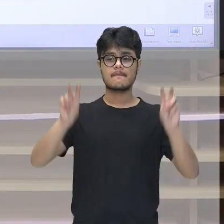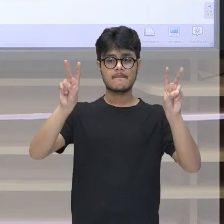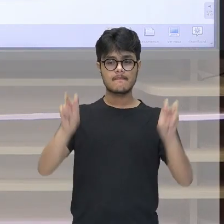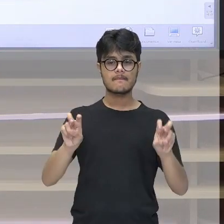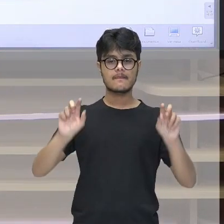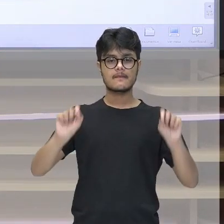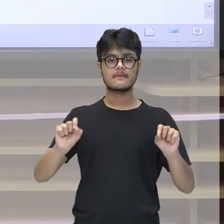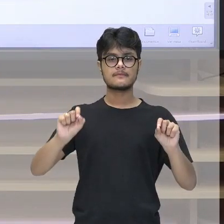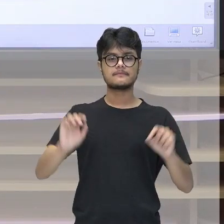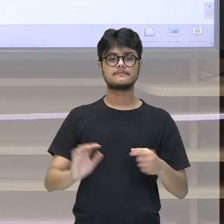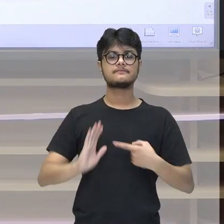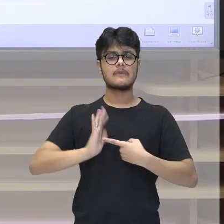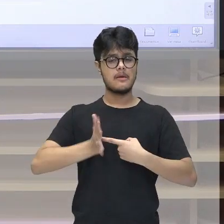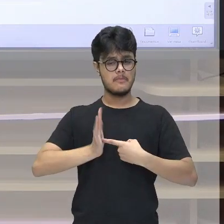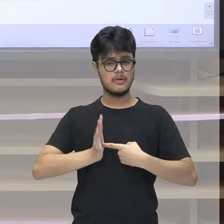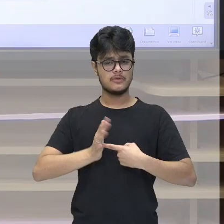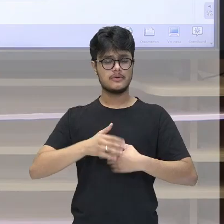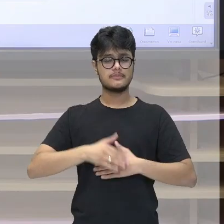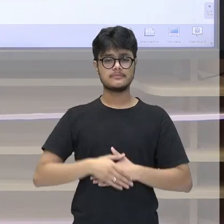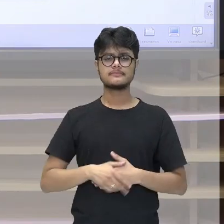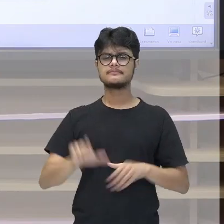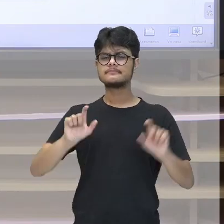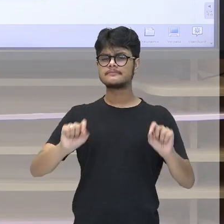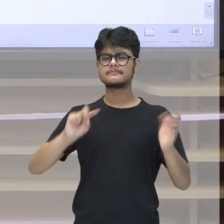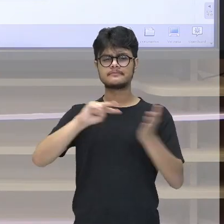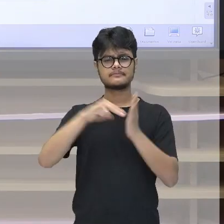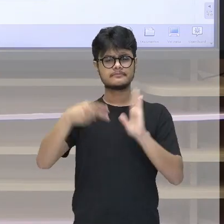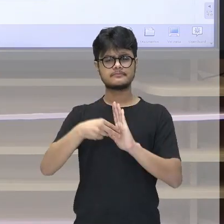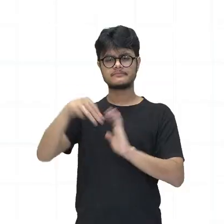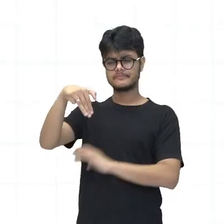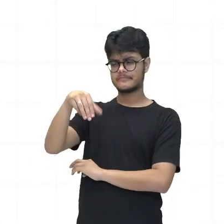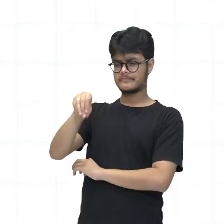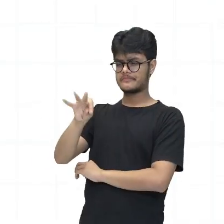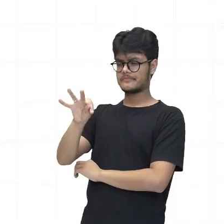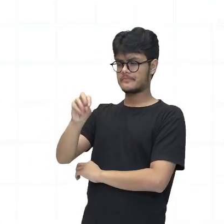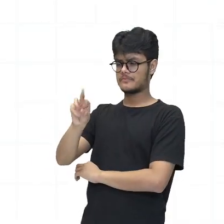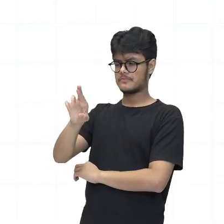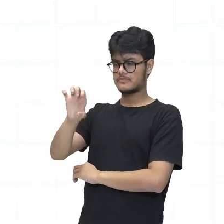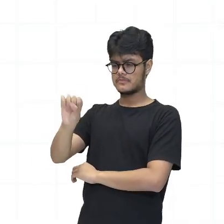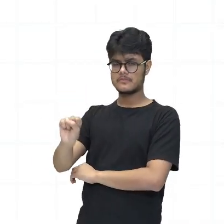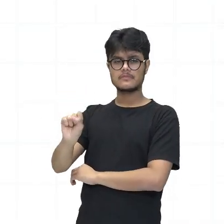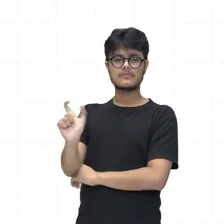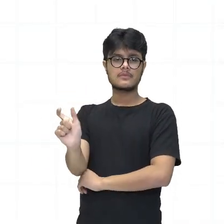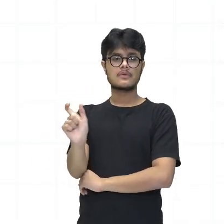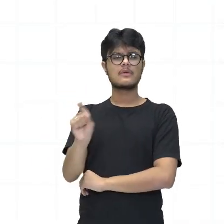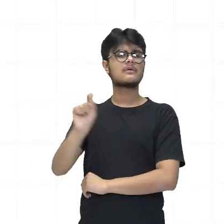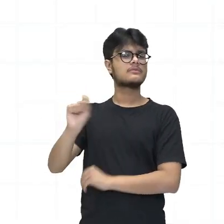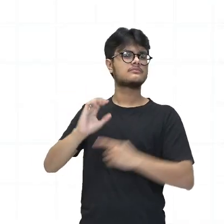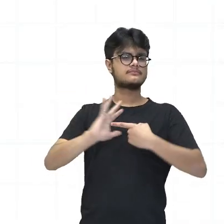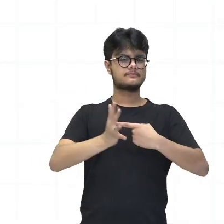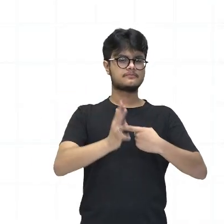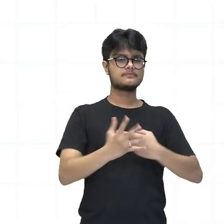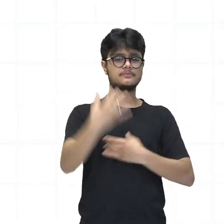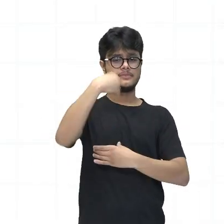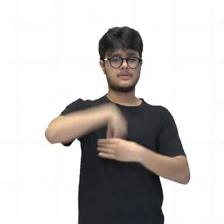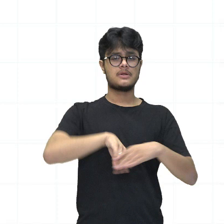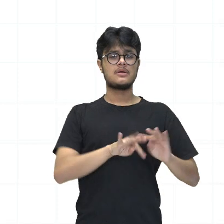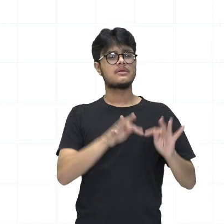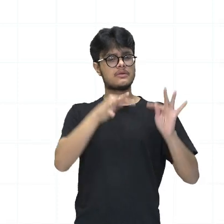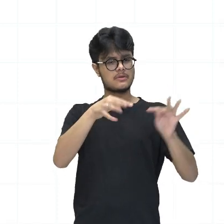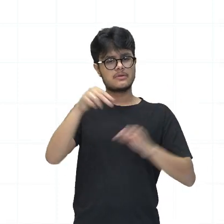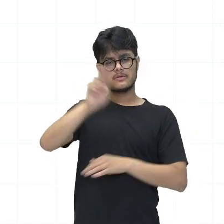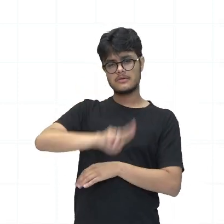sobre motores, né? E o que é o motor? Então, temos aí o conceito de motor, que é um dispositivo